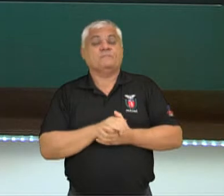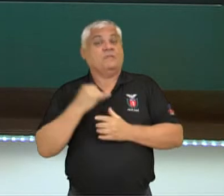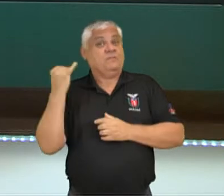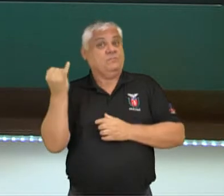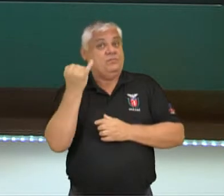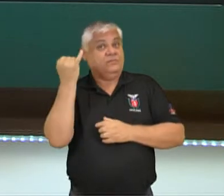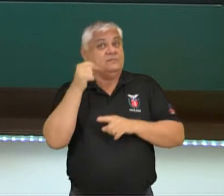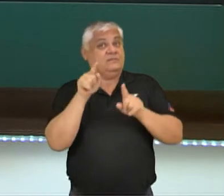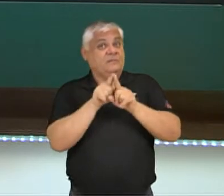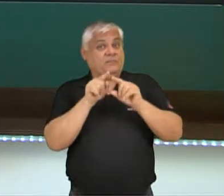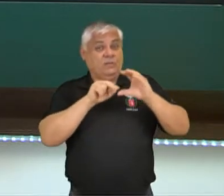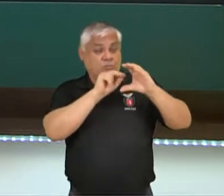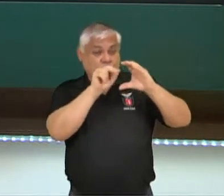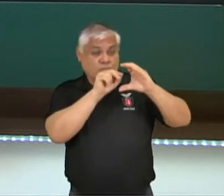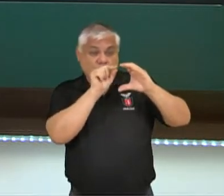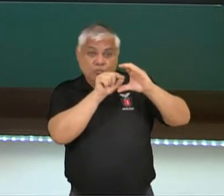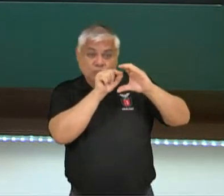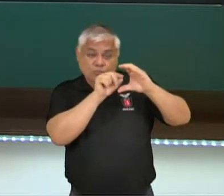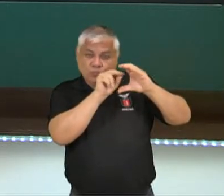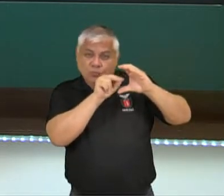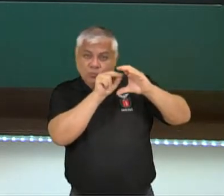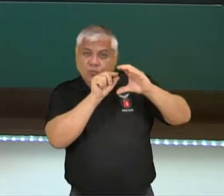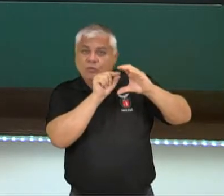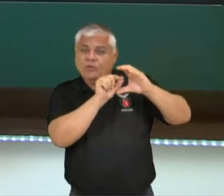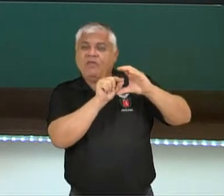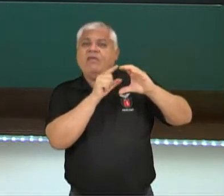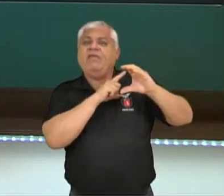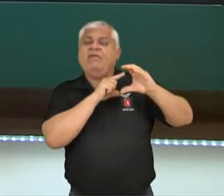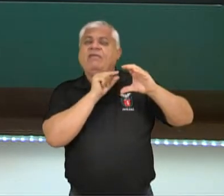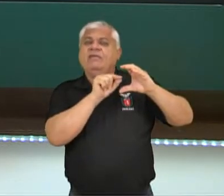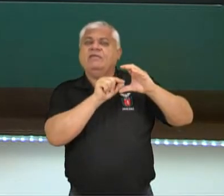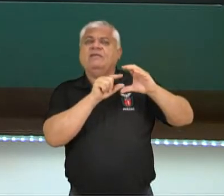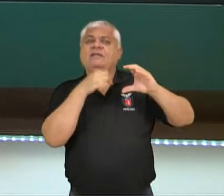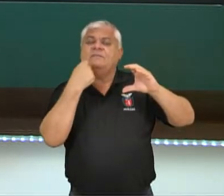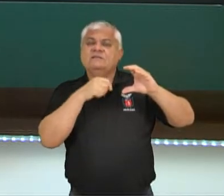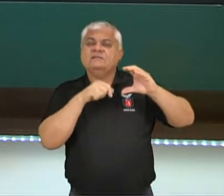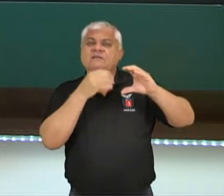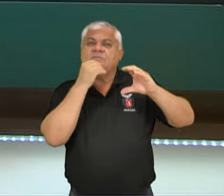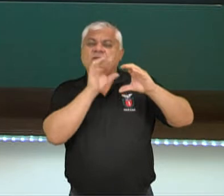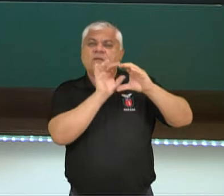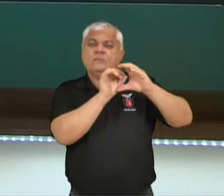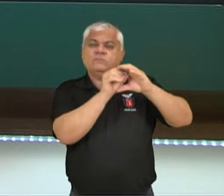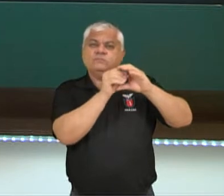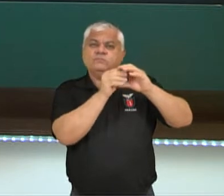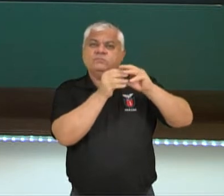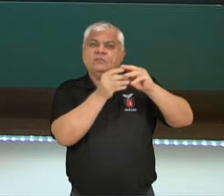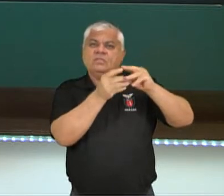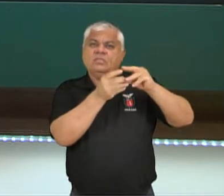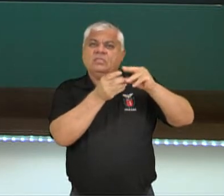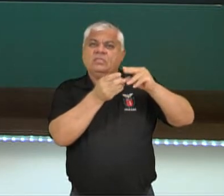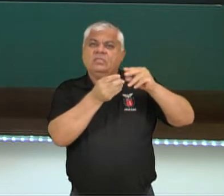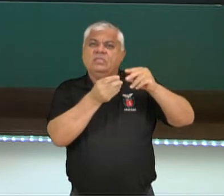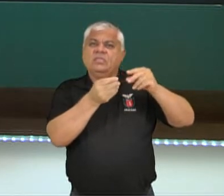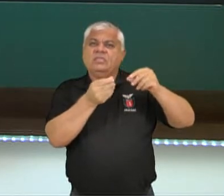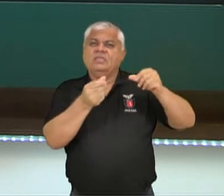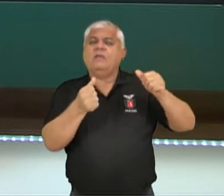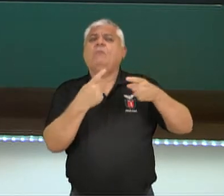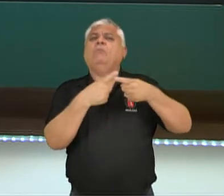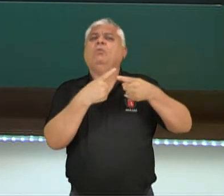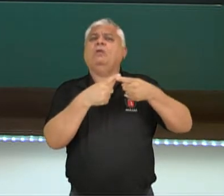que ocorre com o núcleo durante a divisão celular é que ele vai se desintegrar. Por que será que o